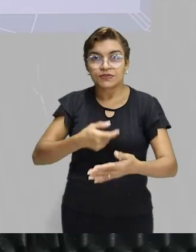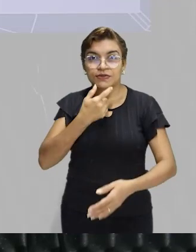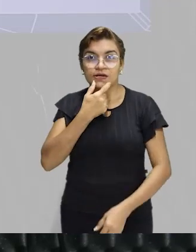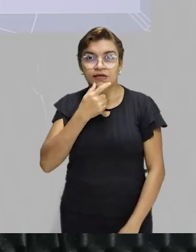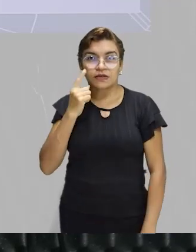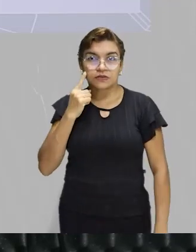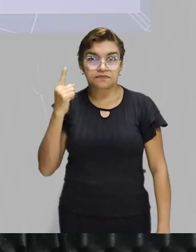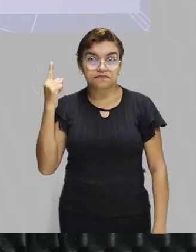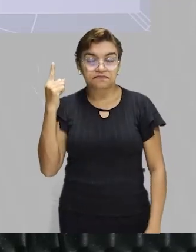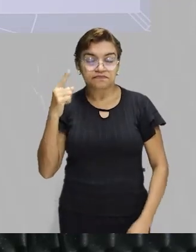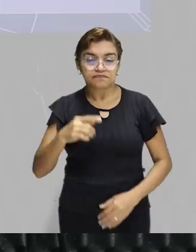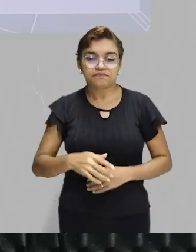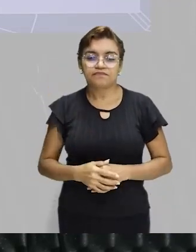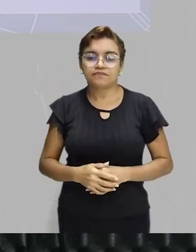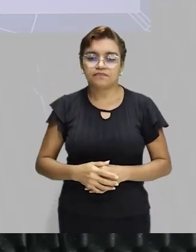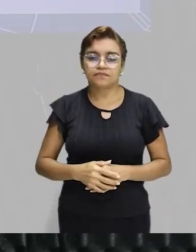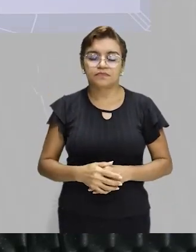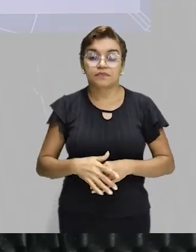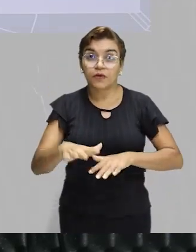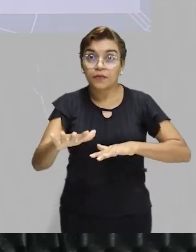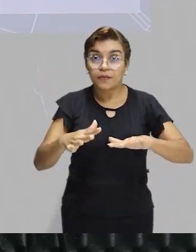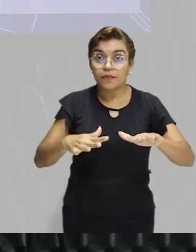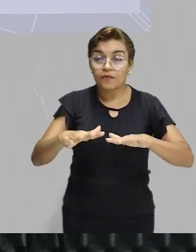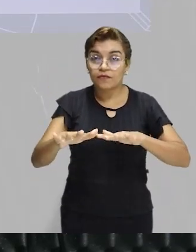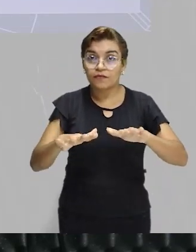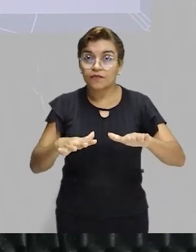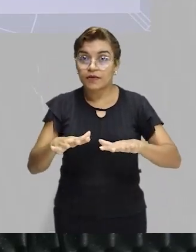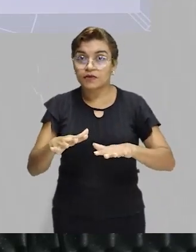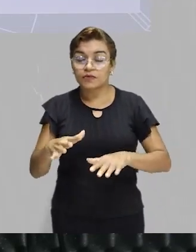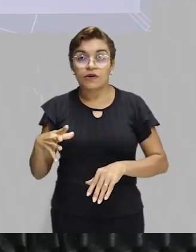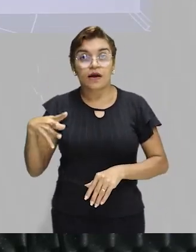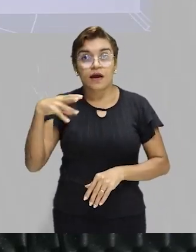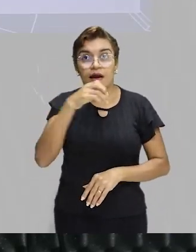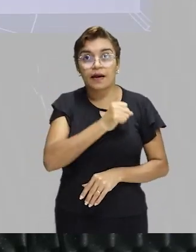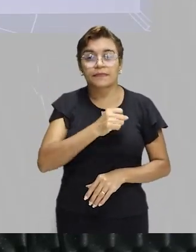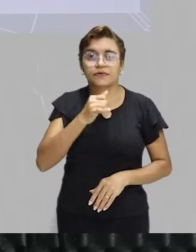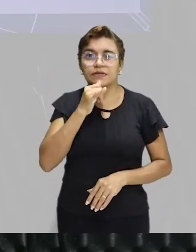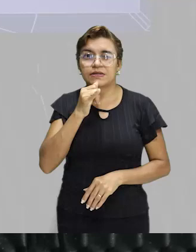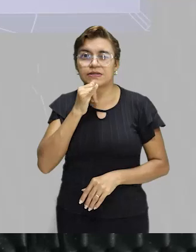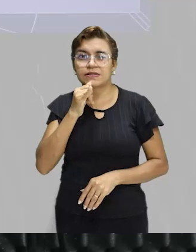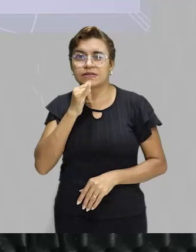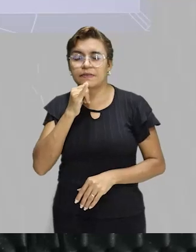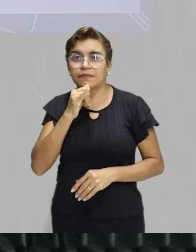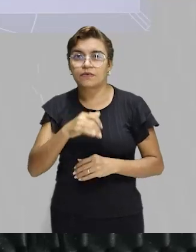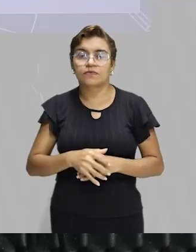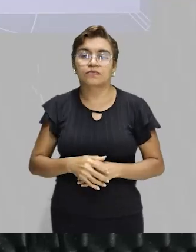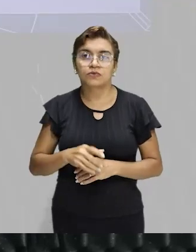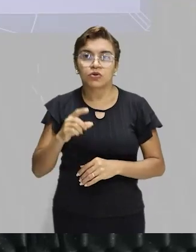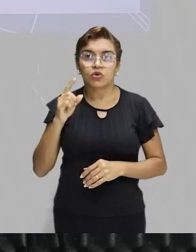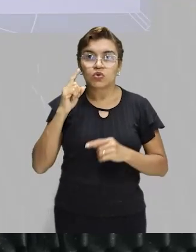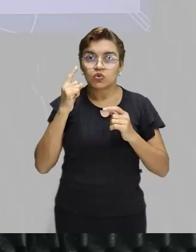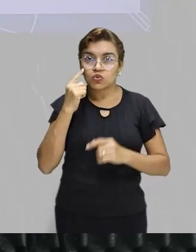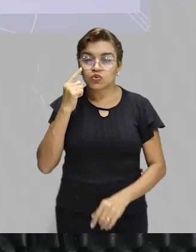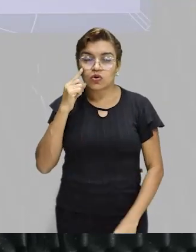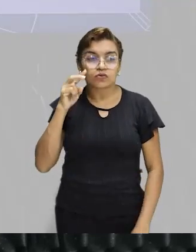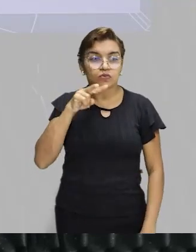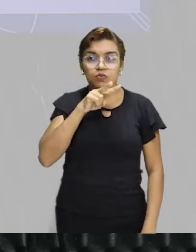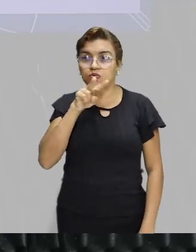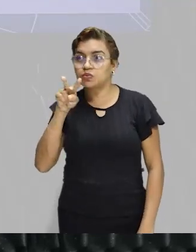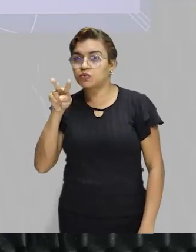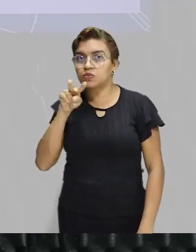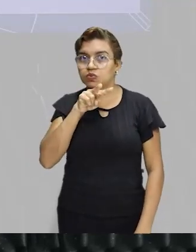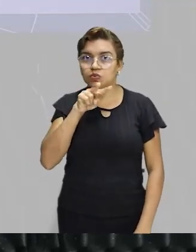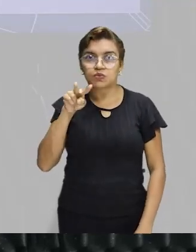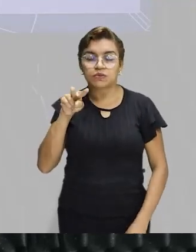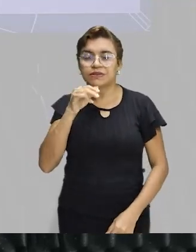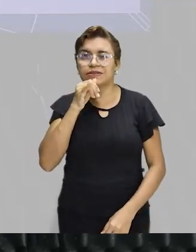movement, o movimento rápido dos olhos. O que acontece quando a gente lê em português? Vamos relembrar comigo. Você